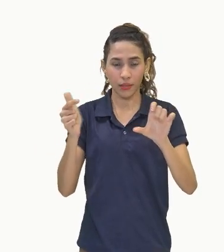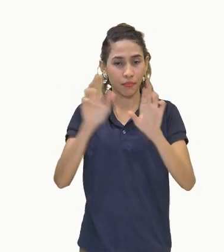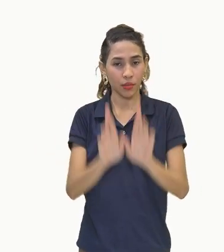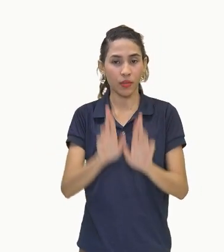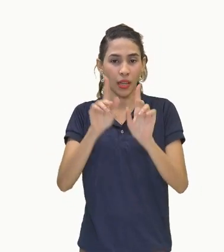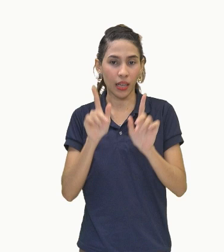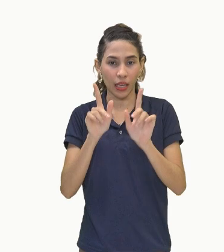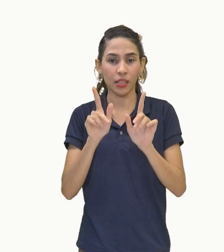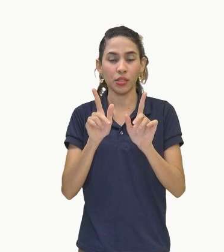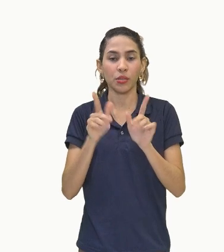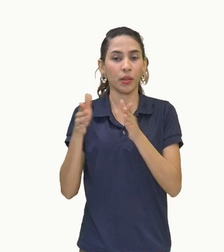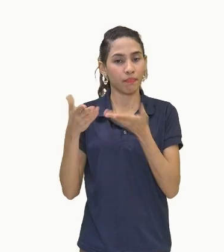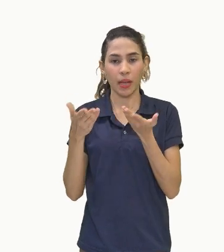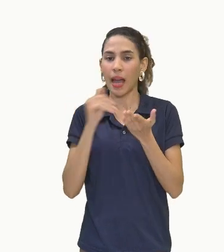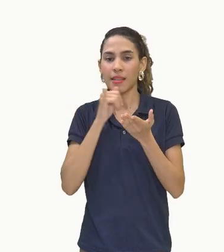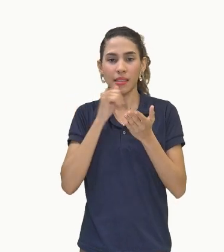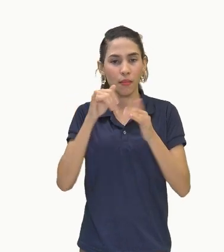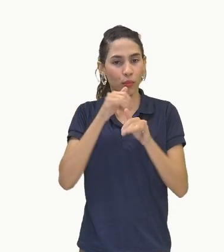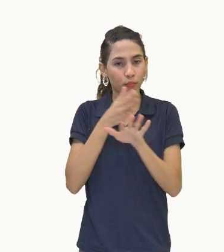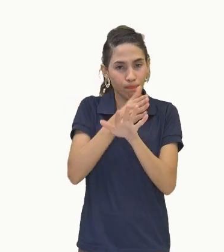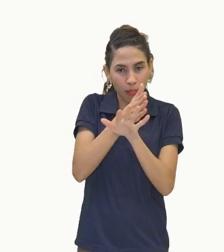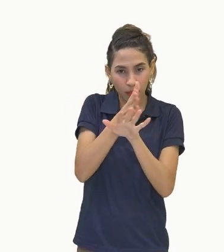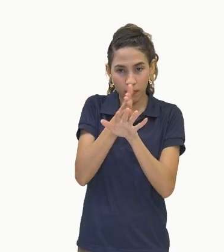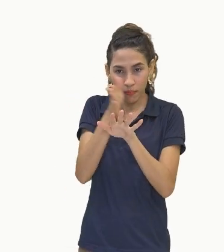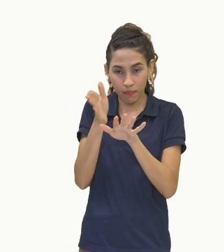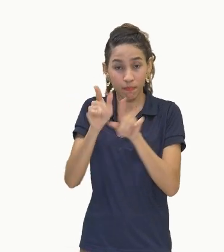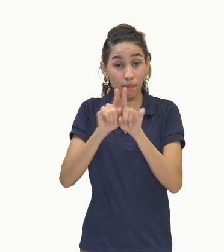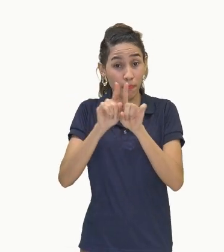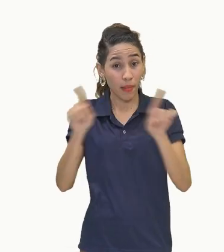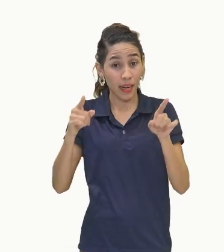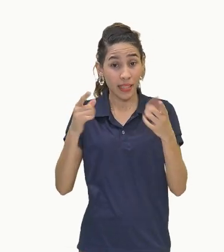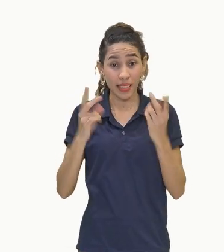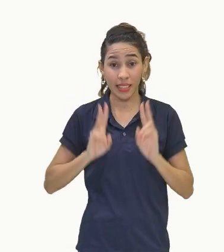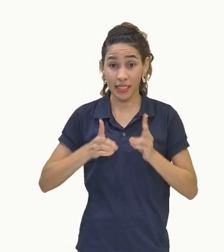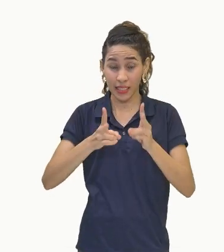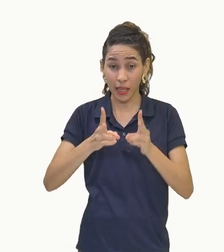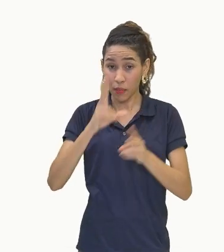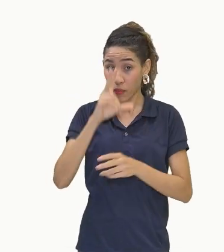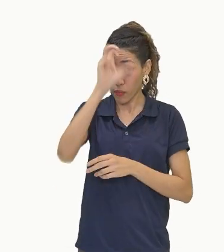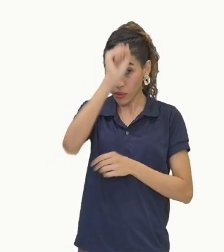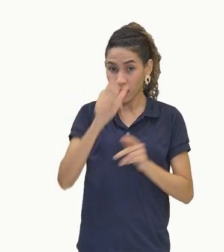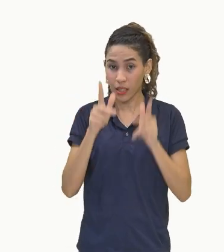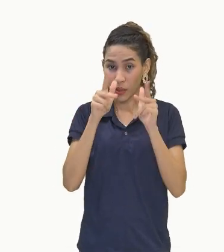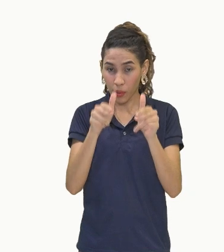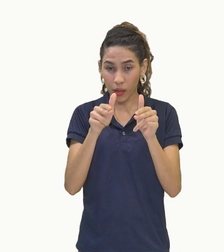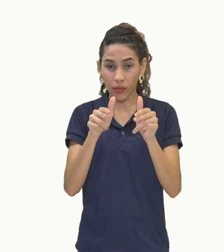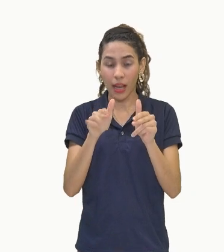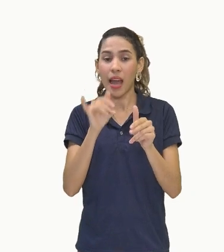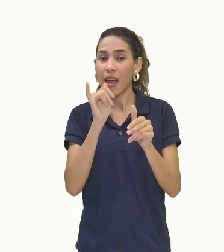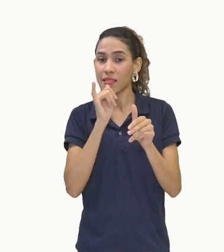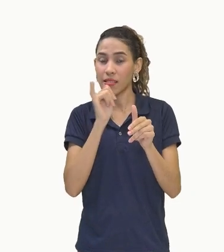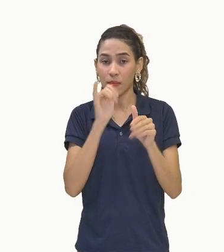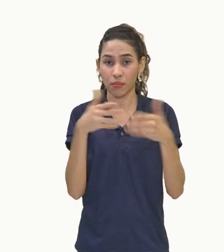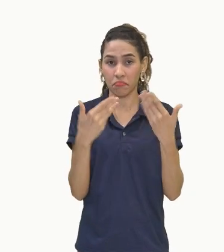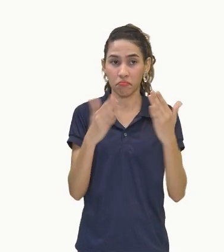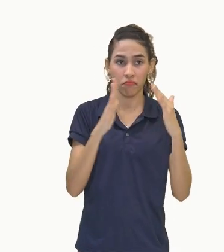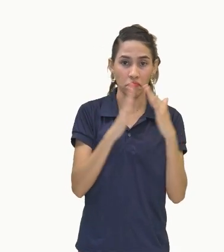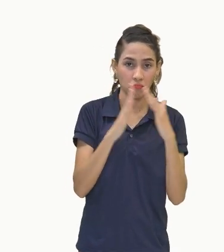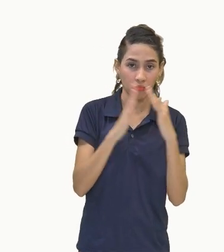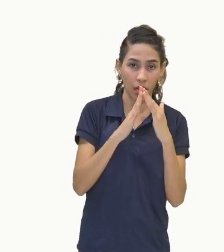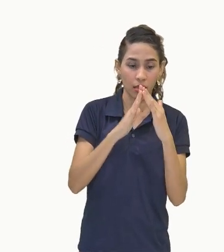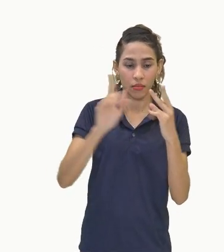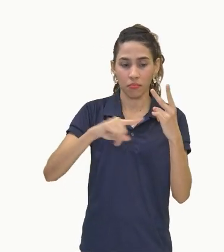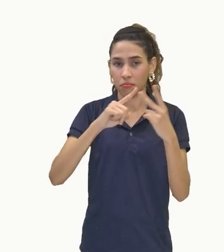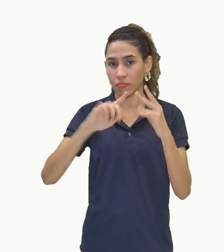seja, na nossa casa, na escola, em hospitais, todos os aparelhos,